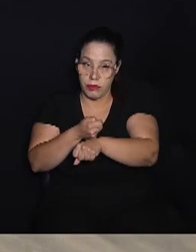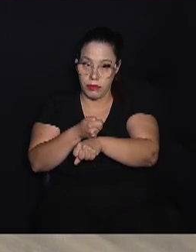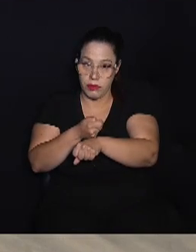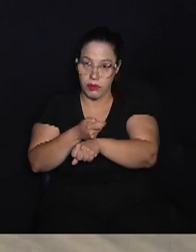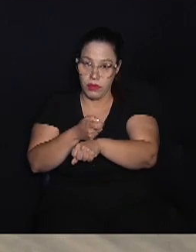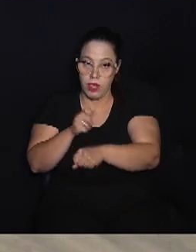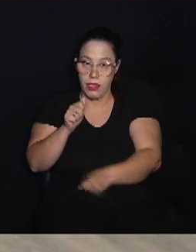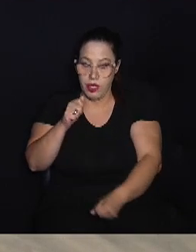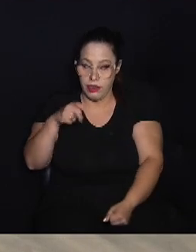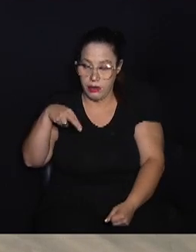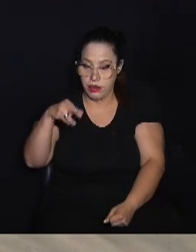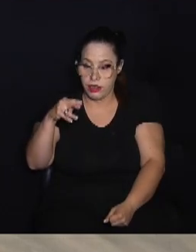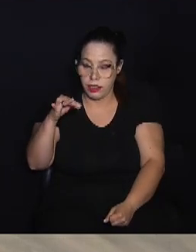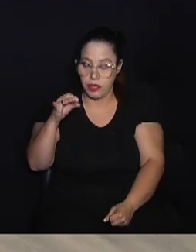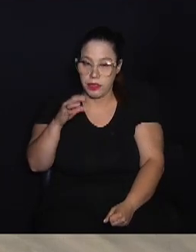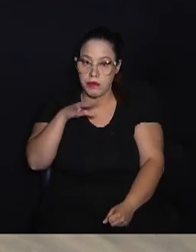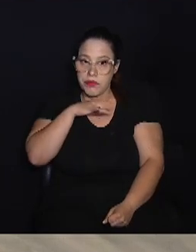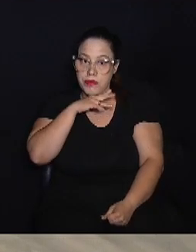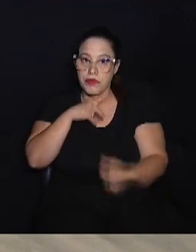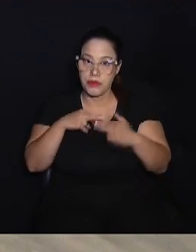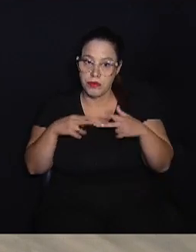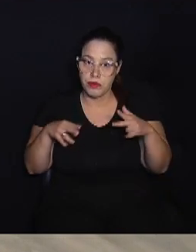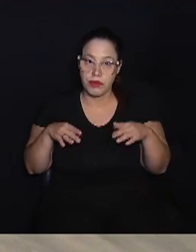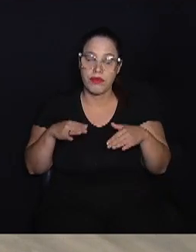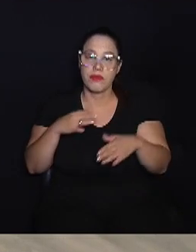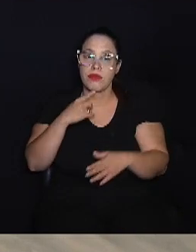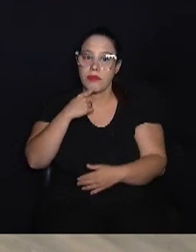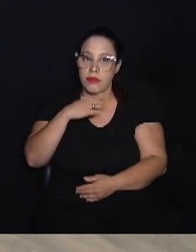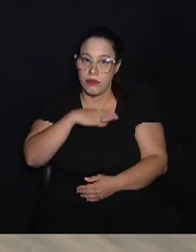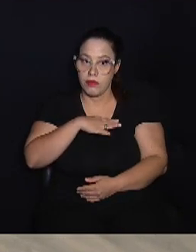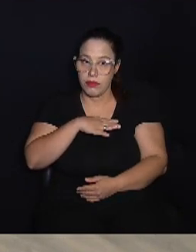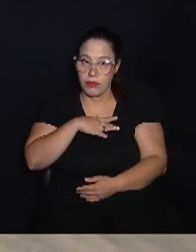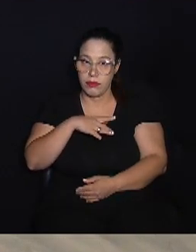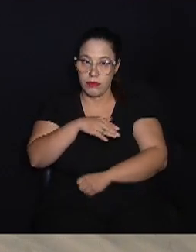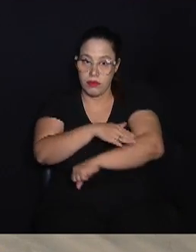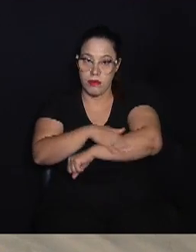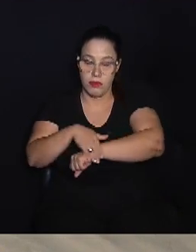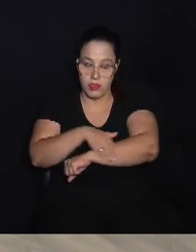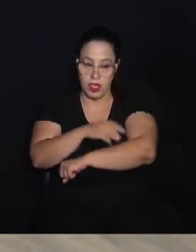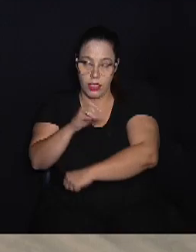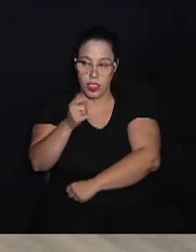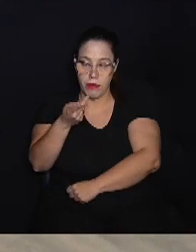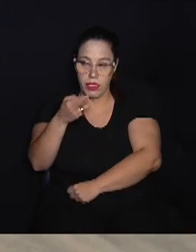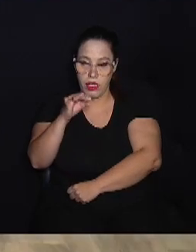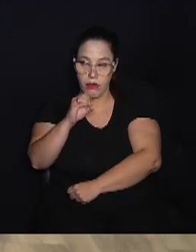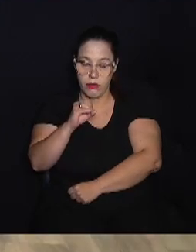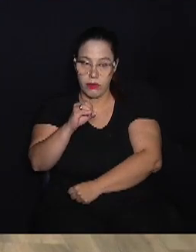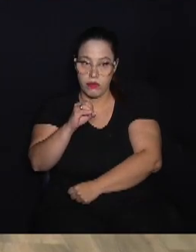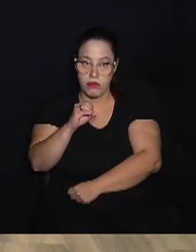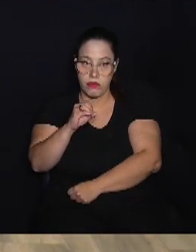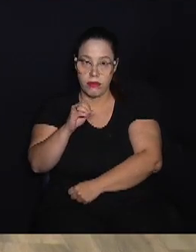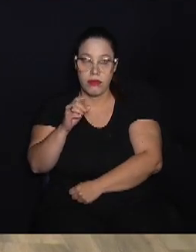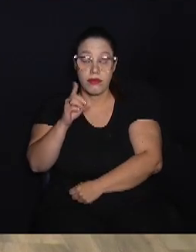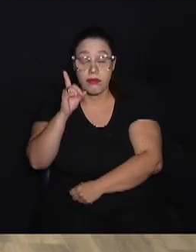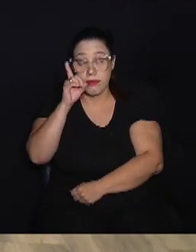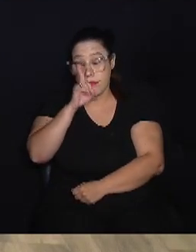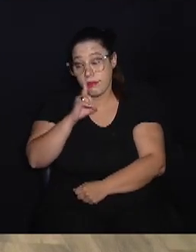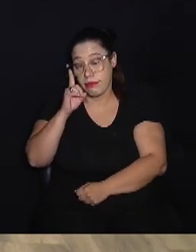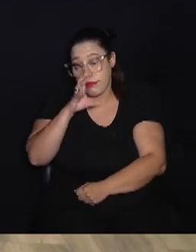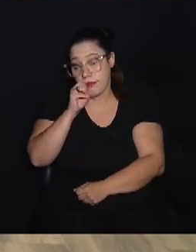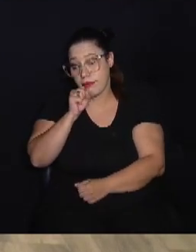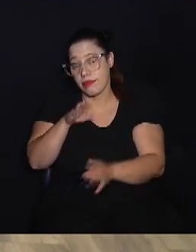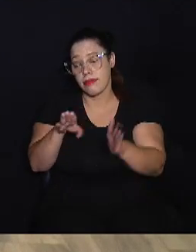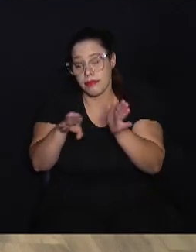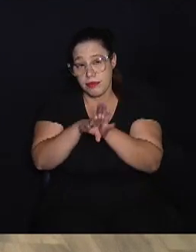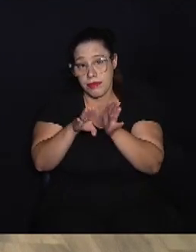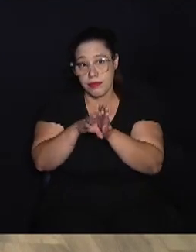vacina antirrábica no seu animal. Se você é morador aqui de Campinas, fica lá no Jardim Chapadão. Fim de semana chegando, tem